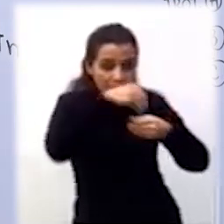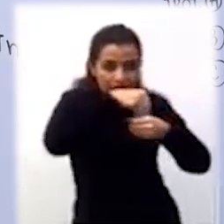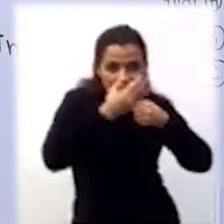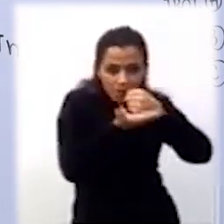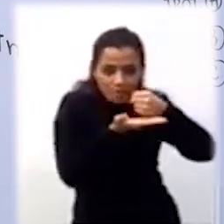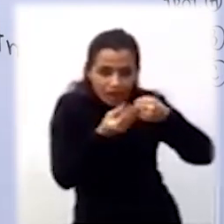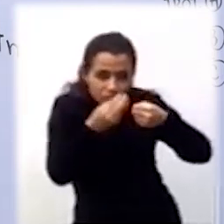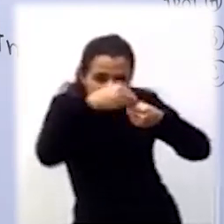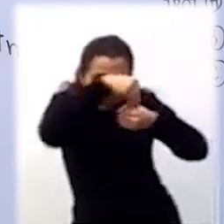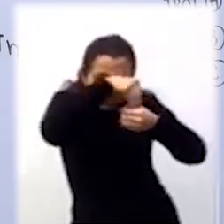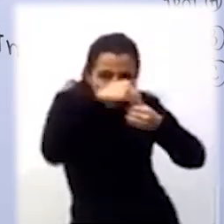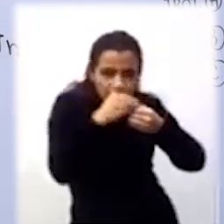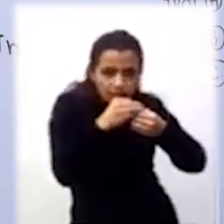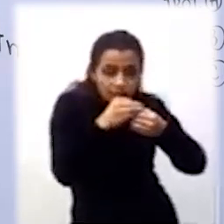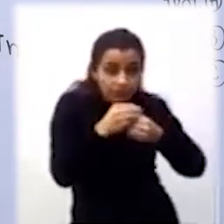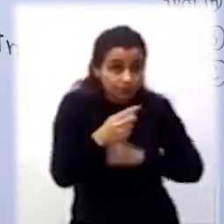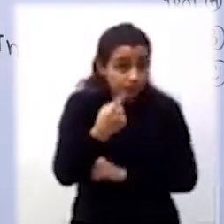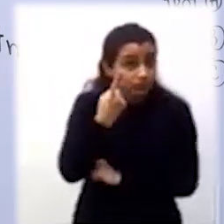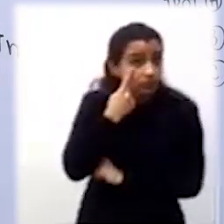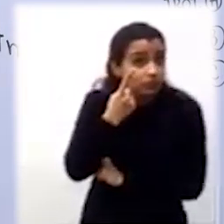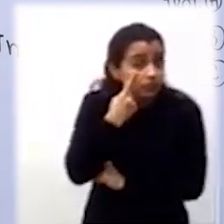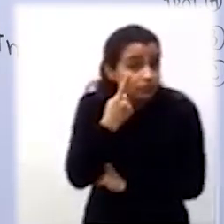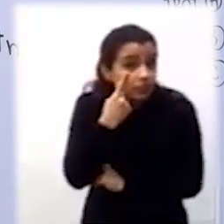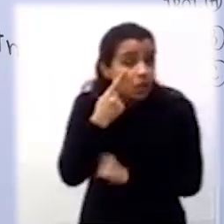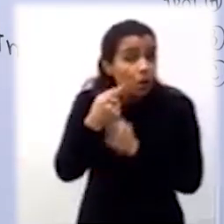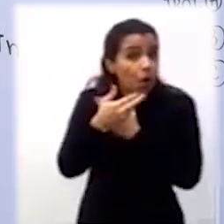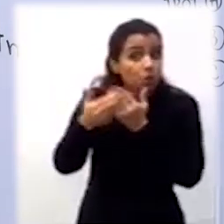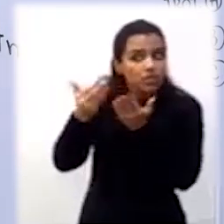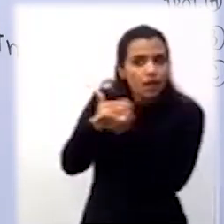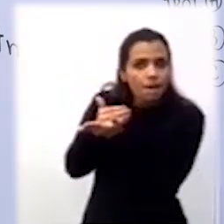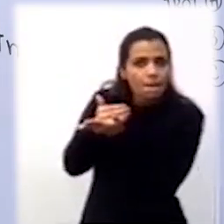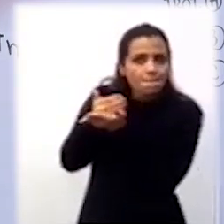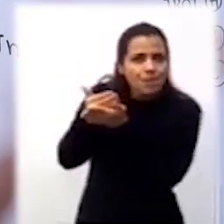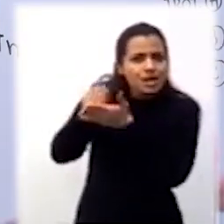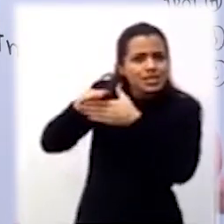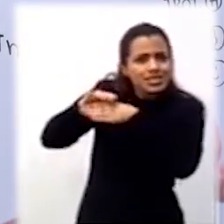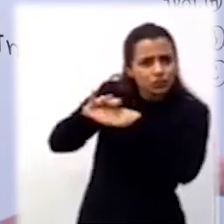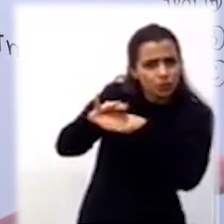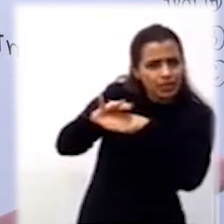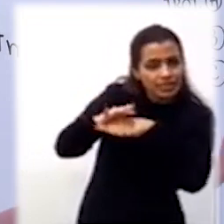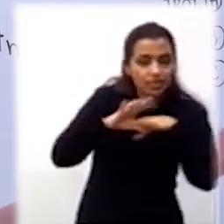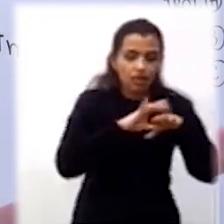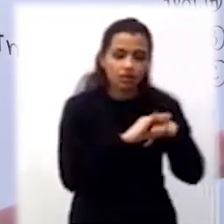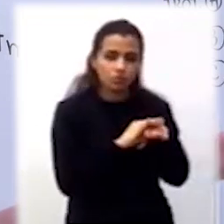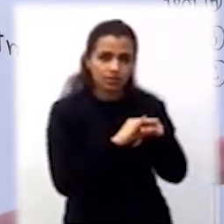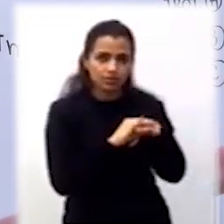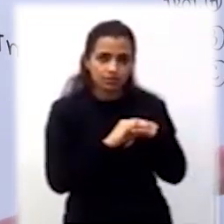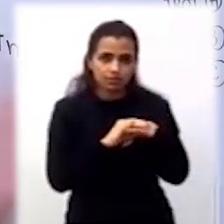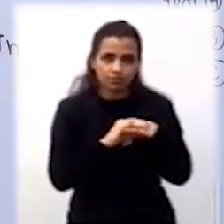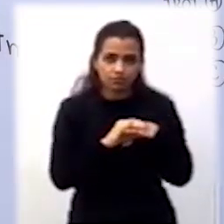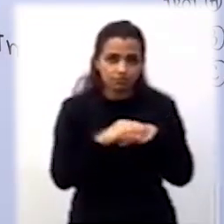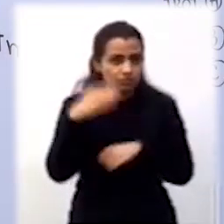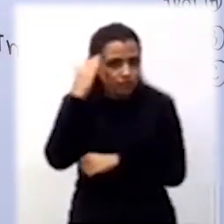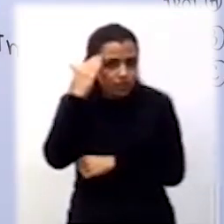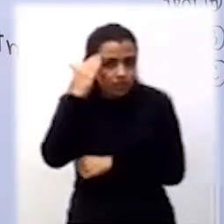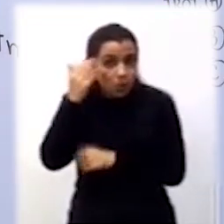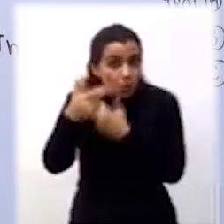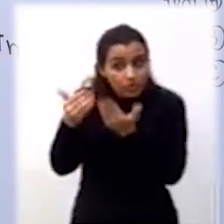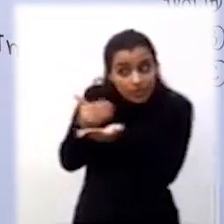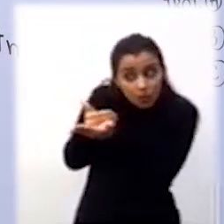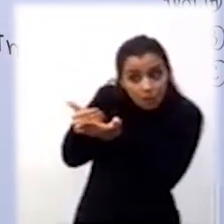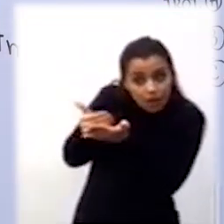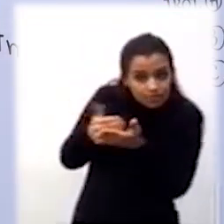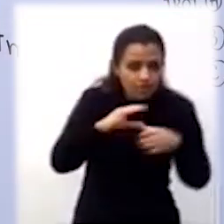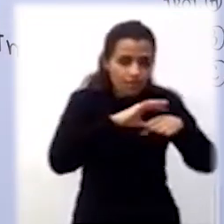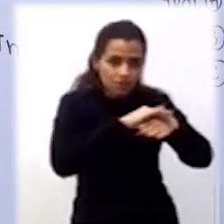Uma coisa é quem causa a doença. Outra coisa é a doença. tá? Então você tem que tomar cuidado com isso. Posso dar um exemplo para